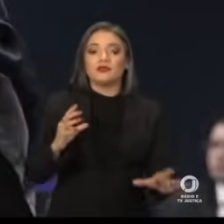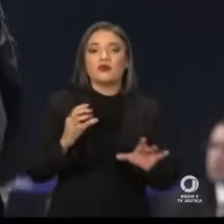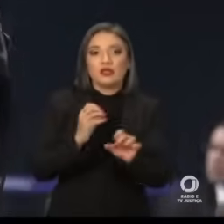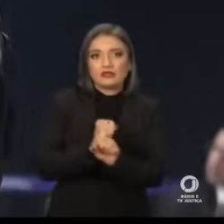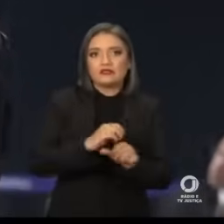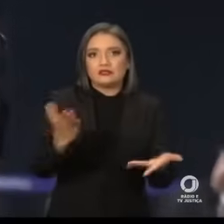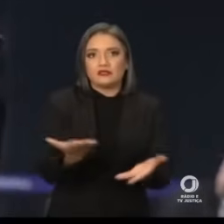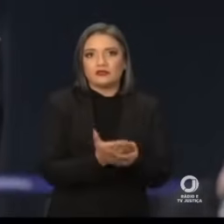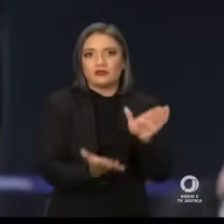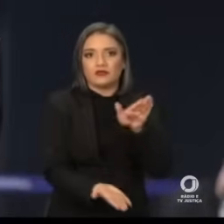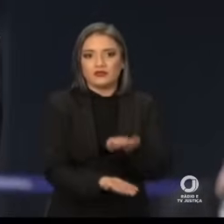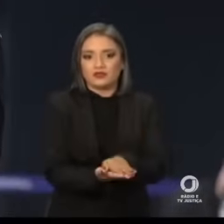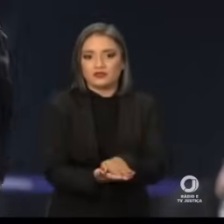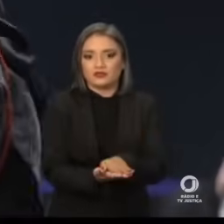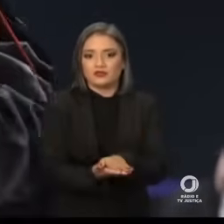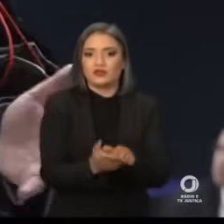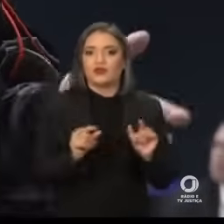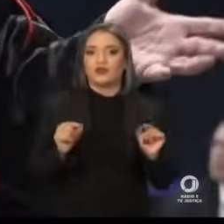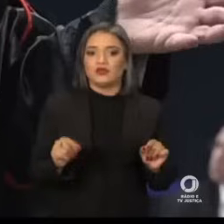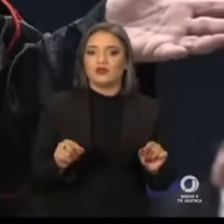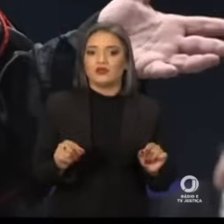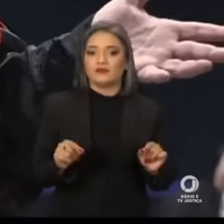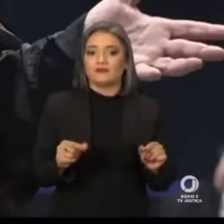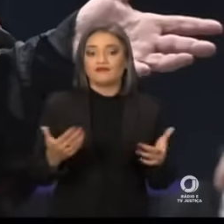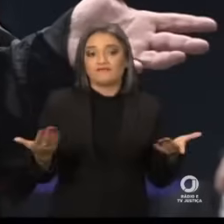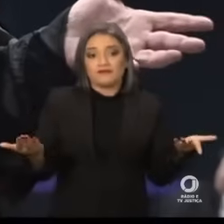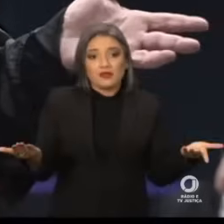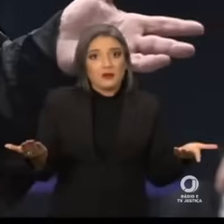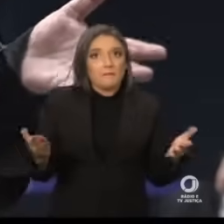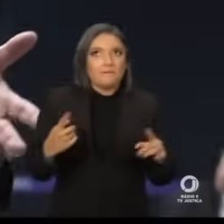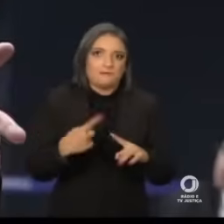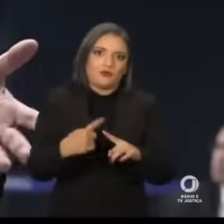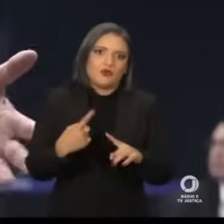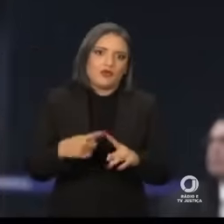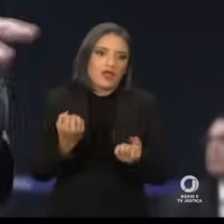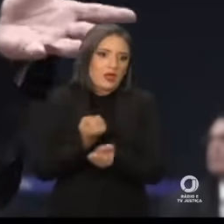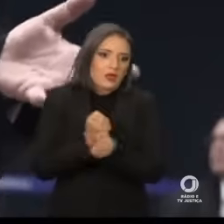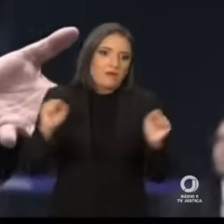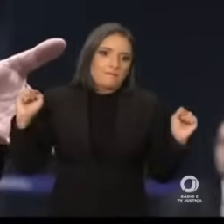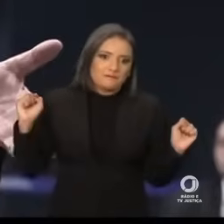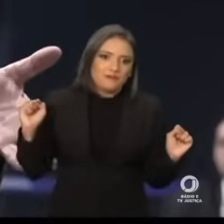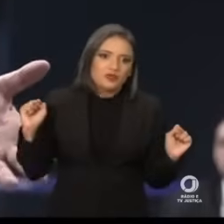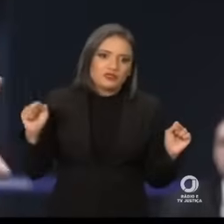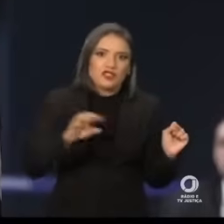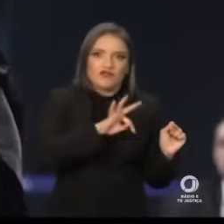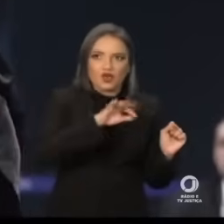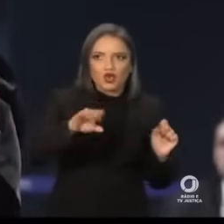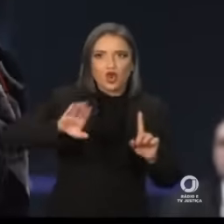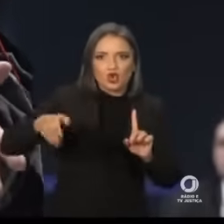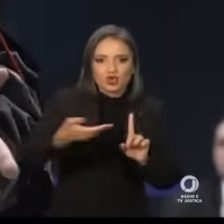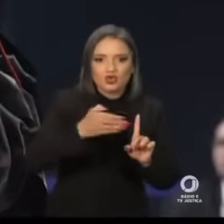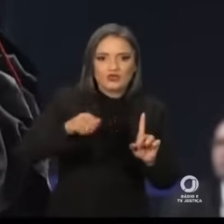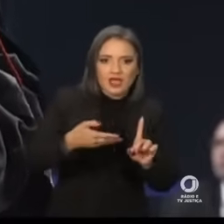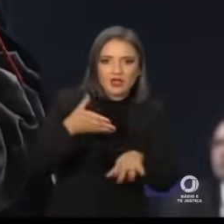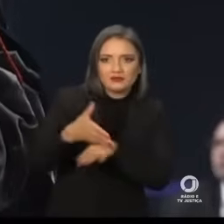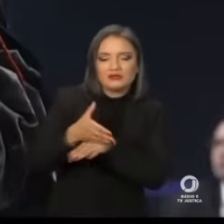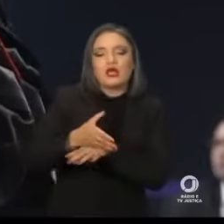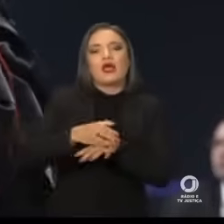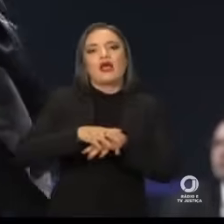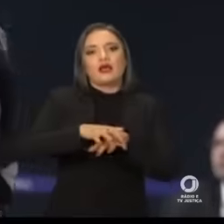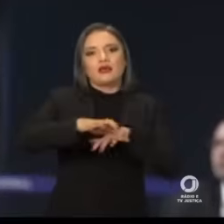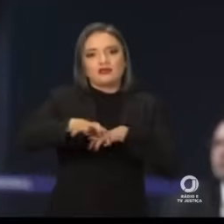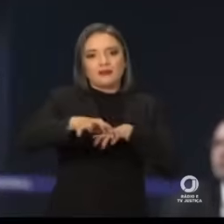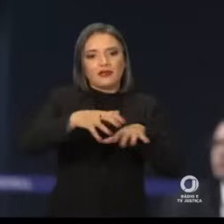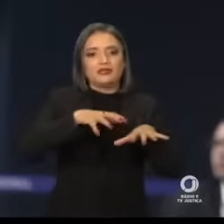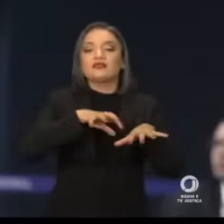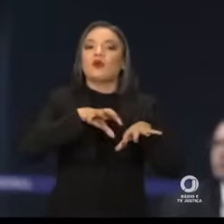normal, aliás, desejada, impossível ter um ato com todos os réus desse processo, foi dividido em núcleos.